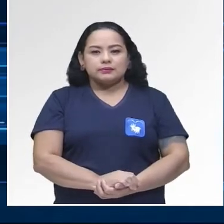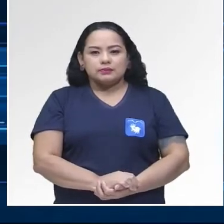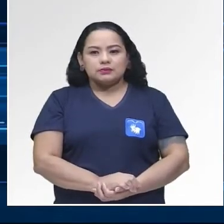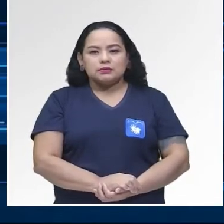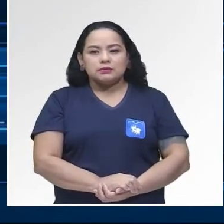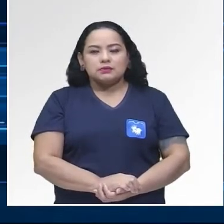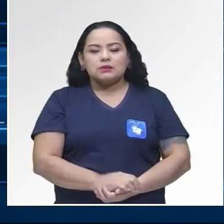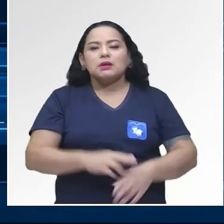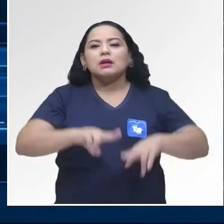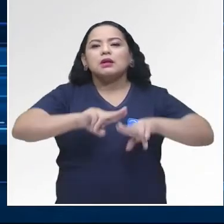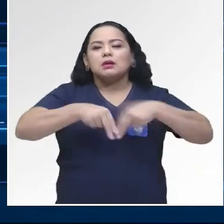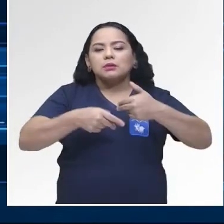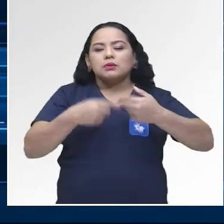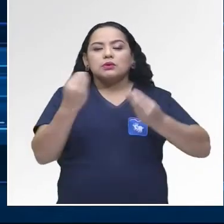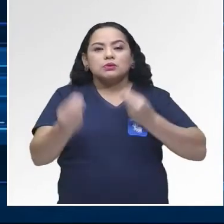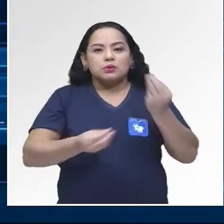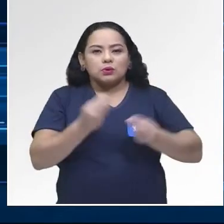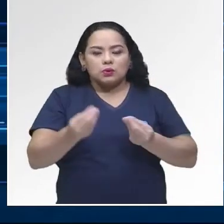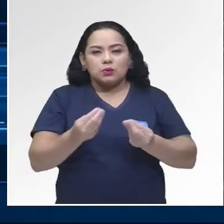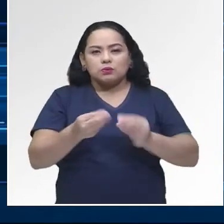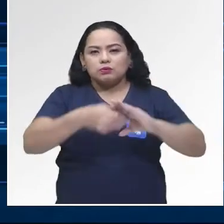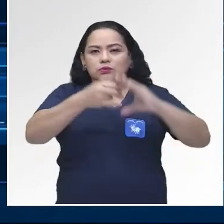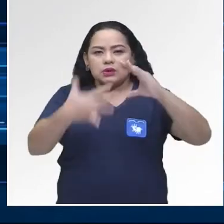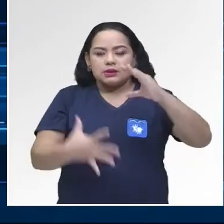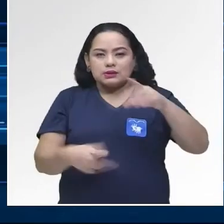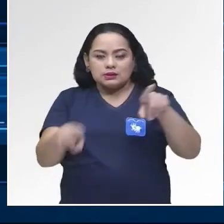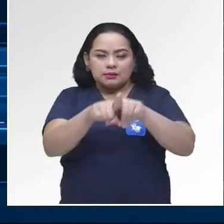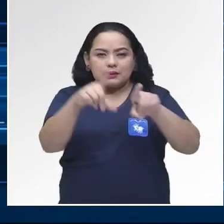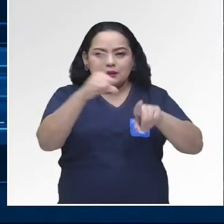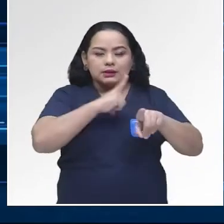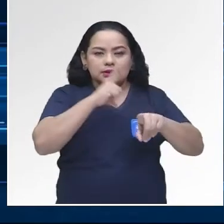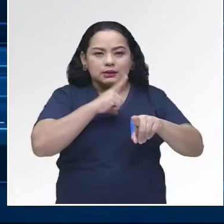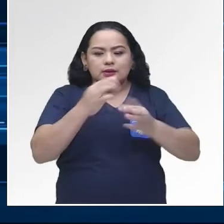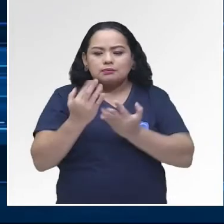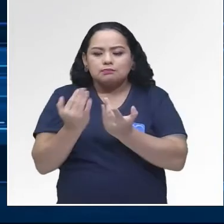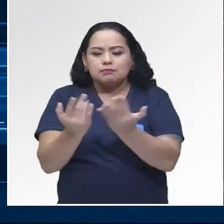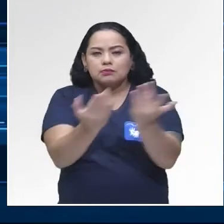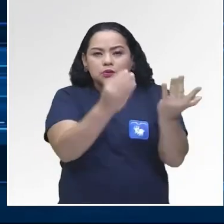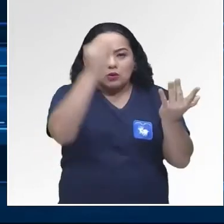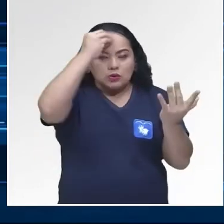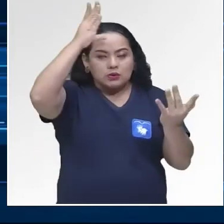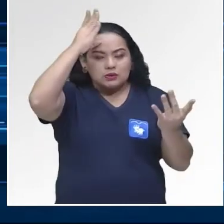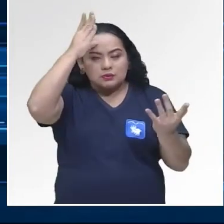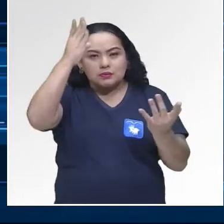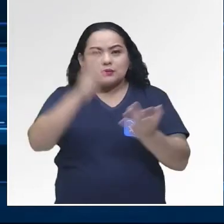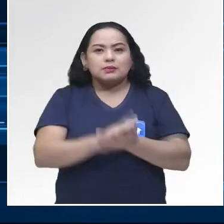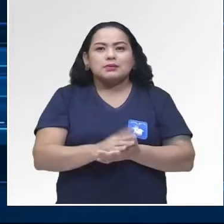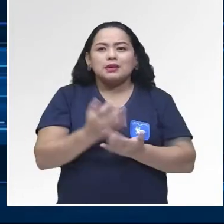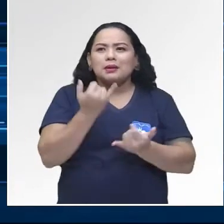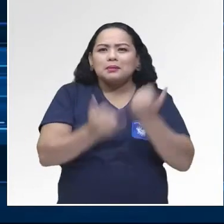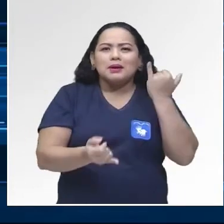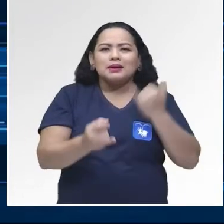E é por isso que ele tem um caráter também aparente e ilusório.